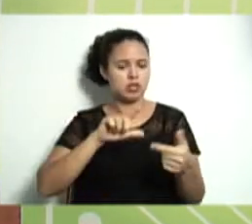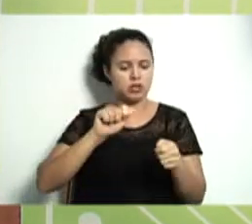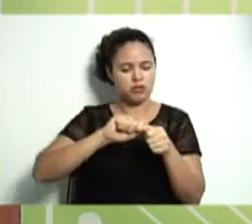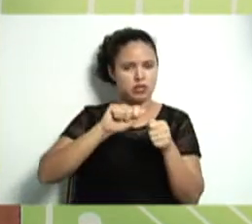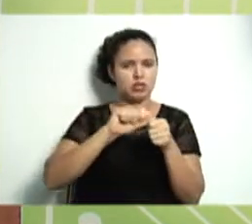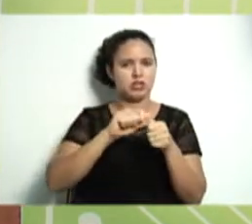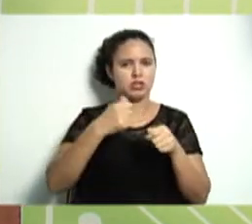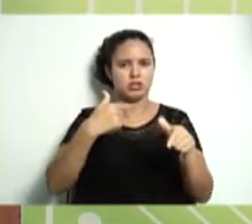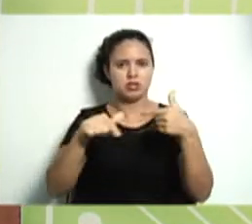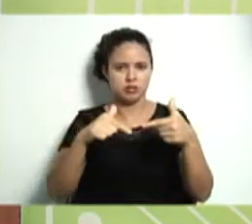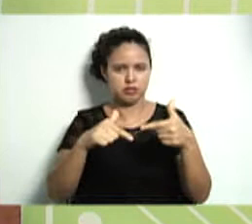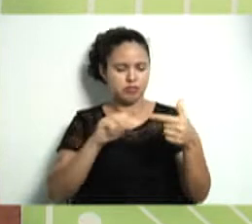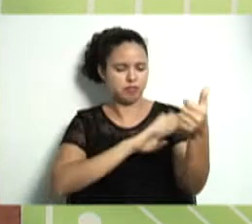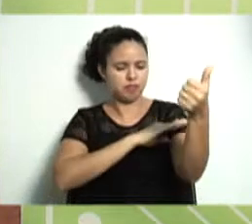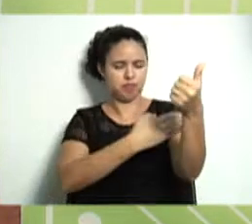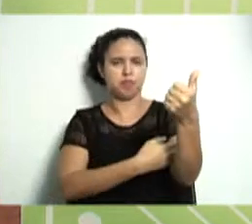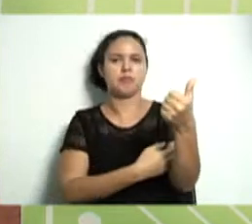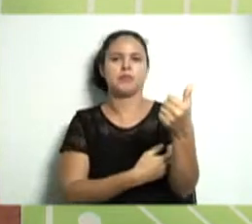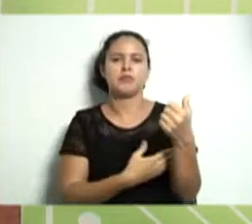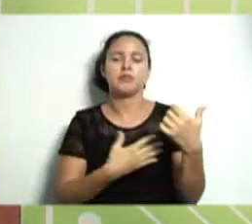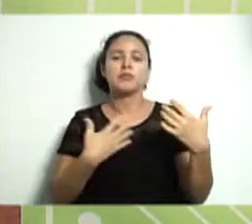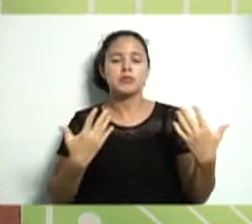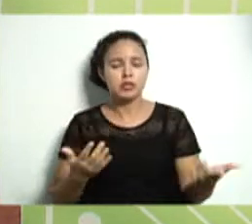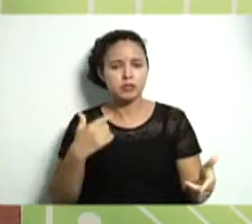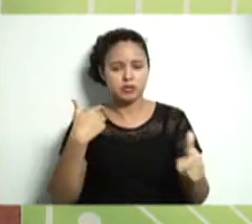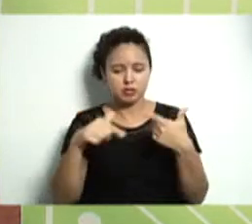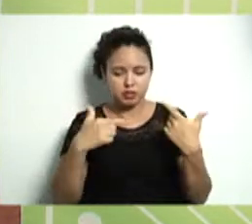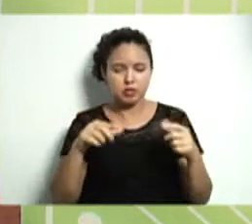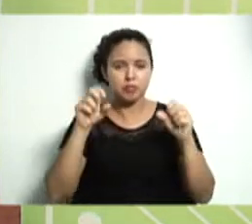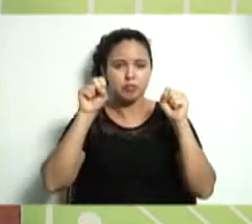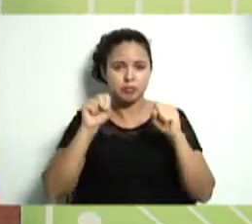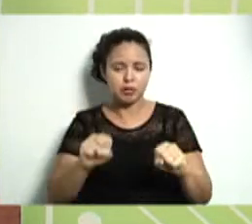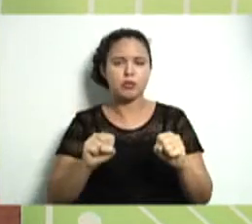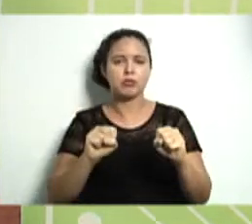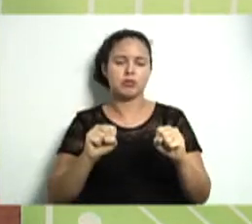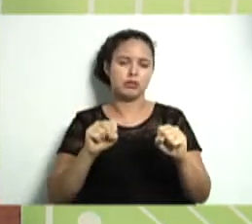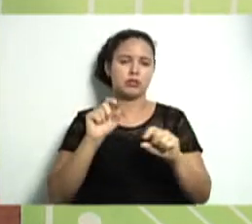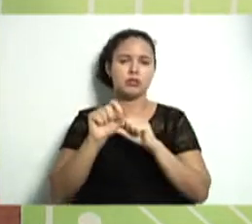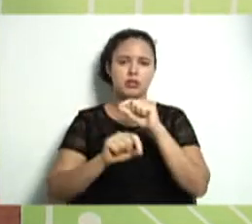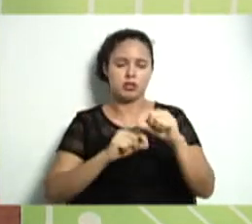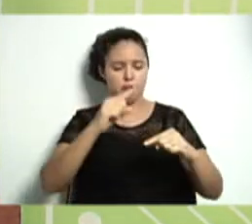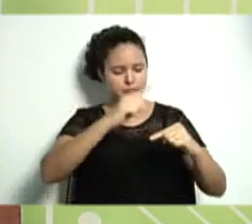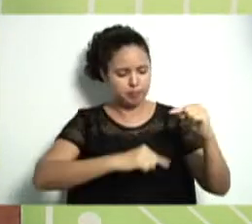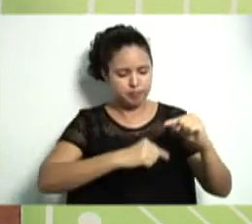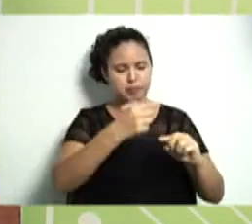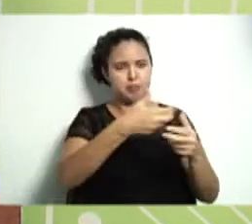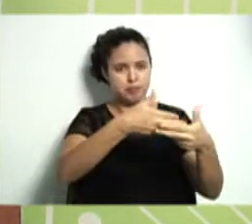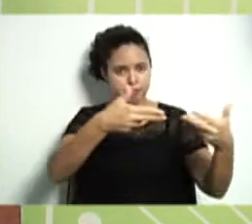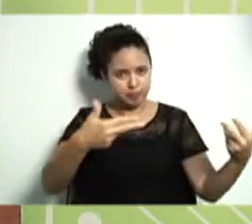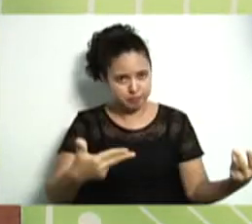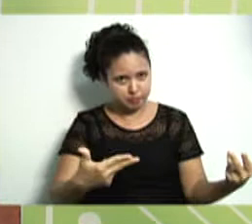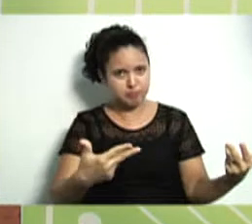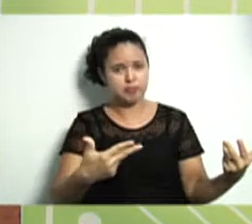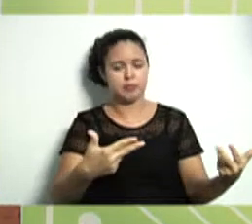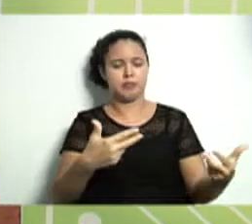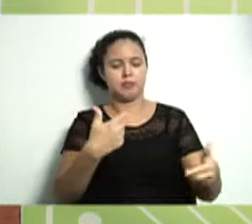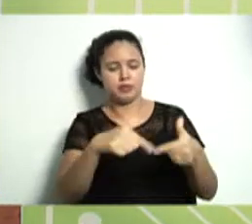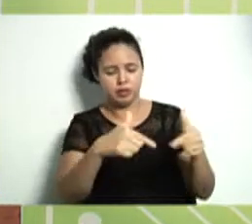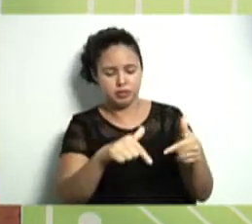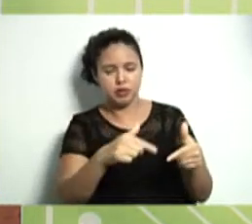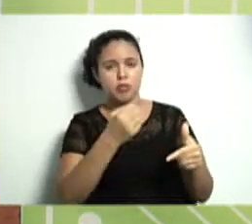pode, esse trabalho, ele pode resultar em bens e serviços bons, como